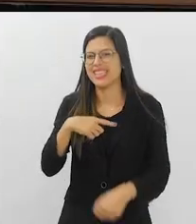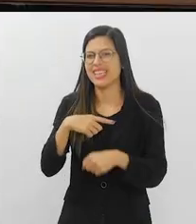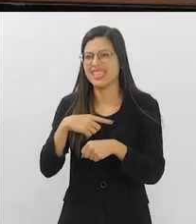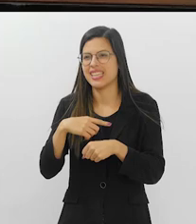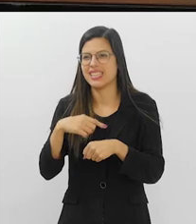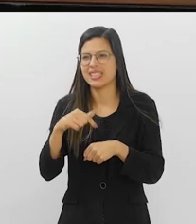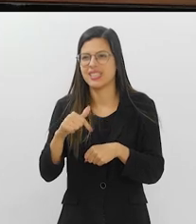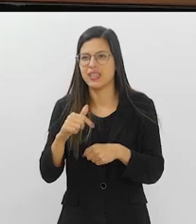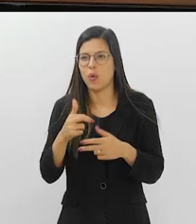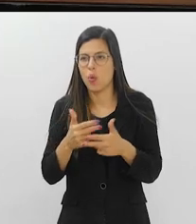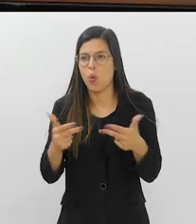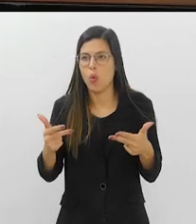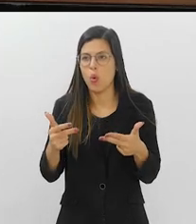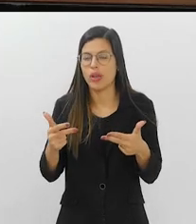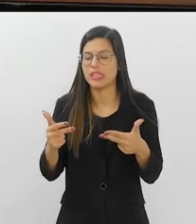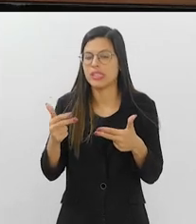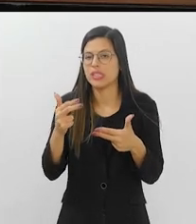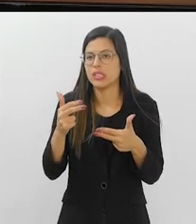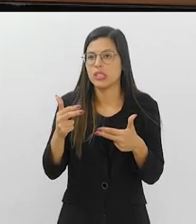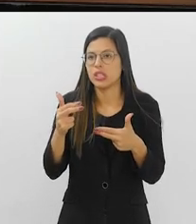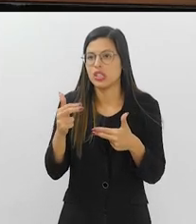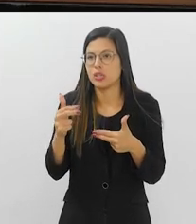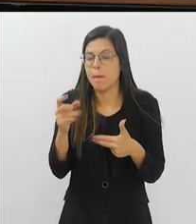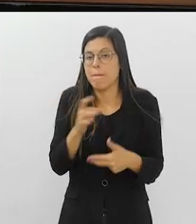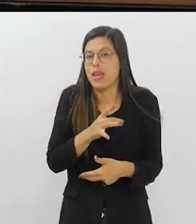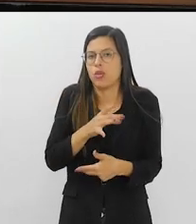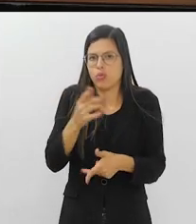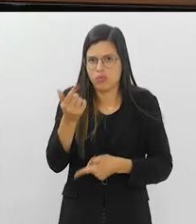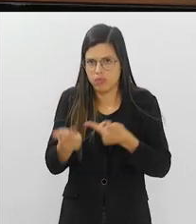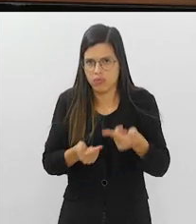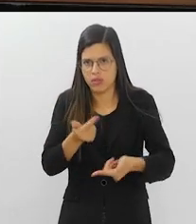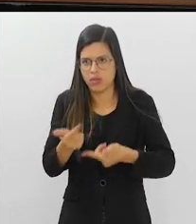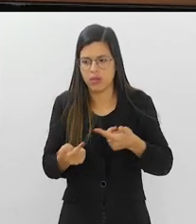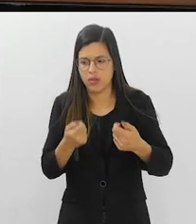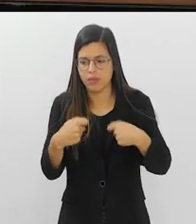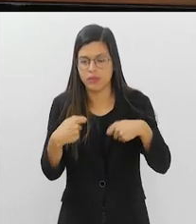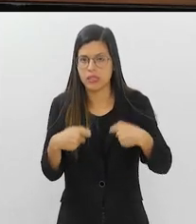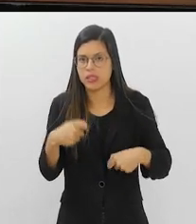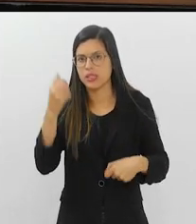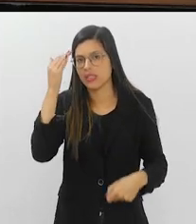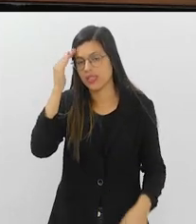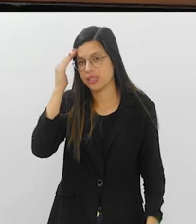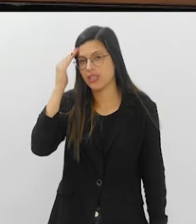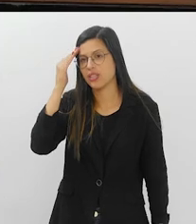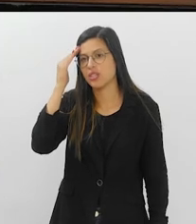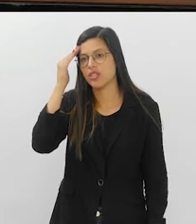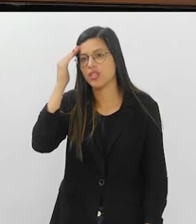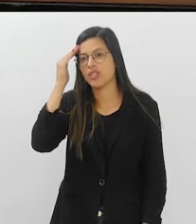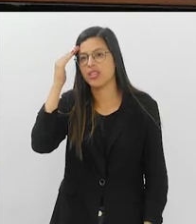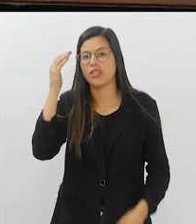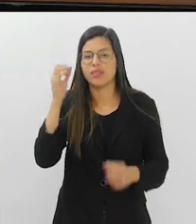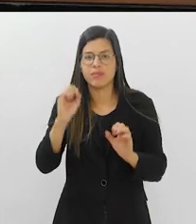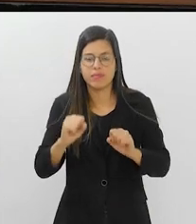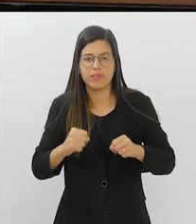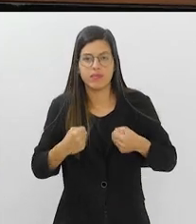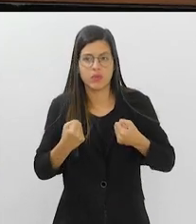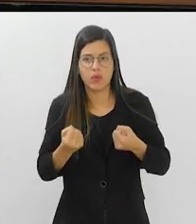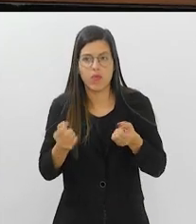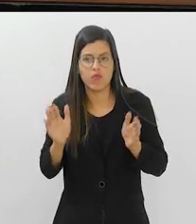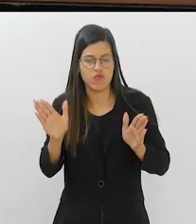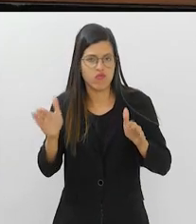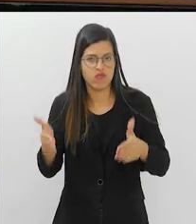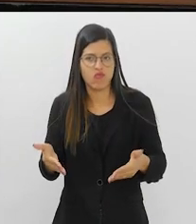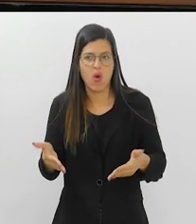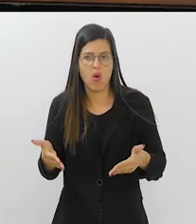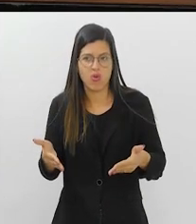copiosa, patologizada, né, com essa dimensão do trabalho que precisa ser entendida. Né? Quem se dedica com tanto